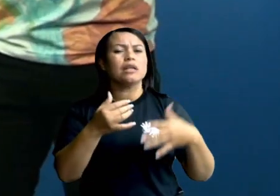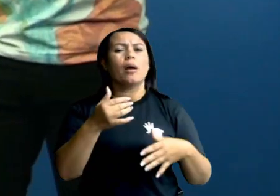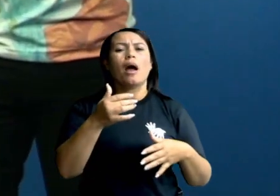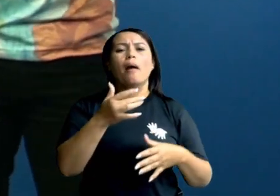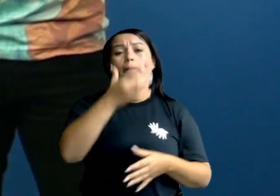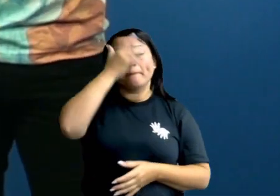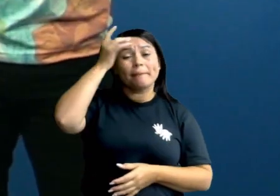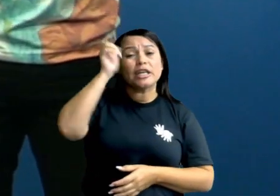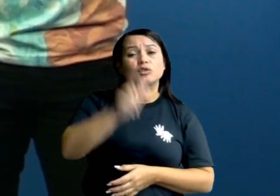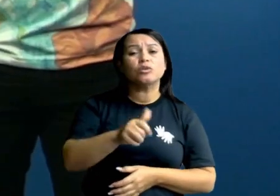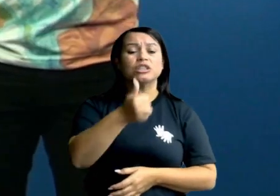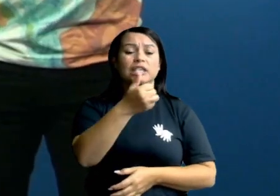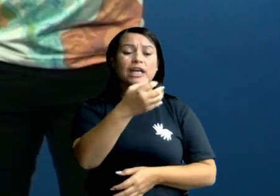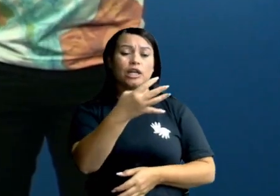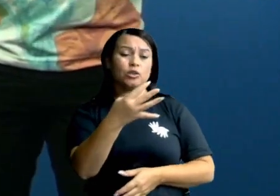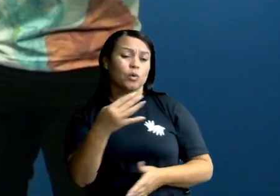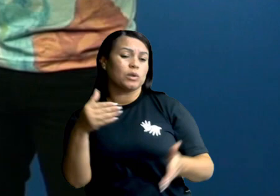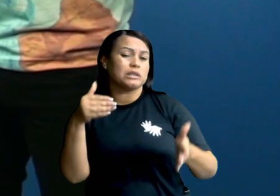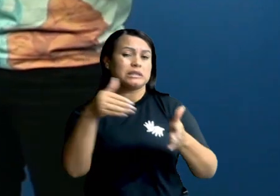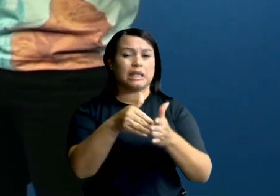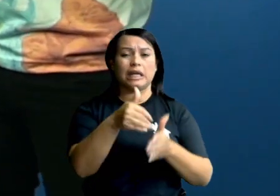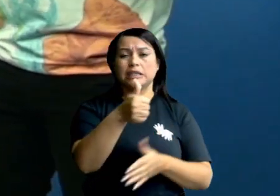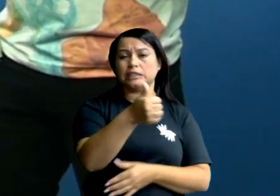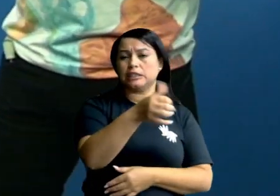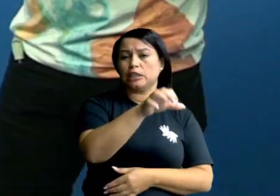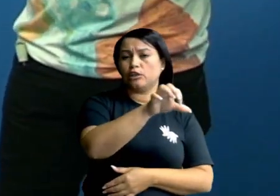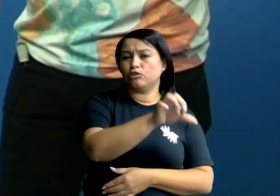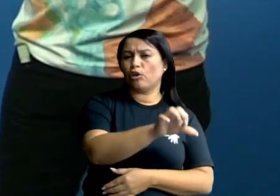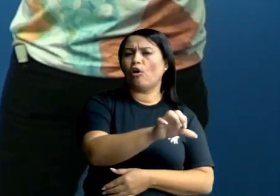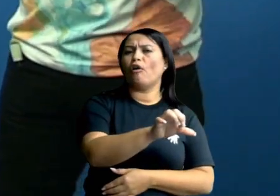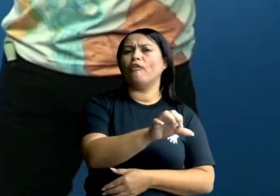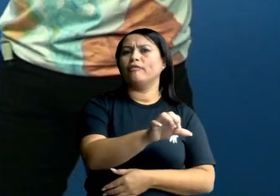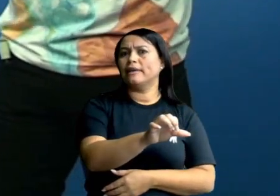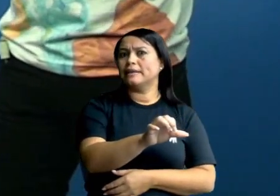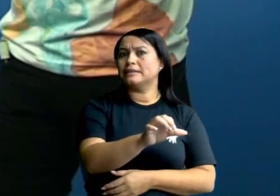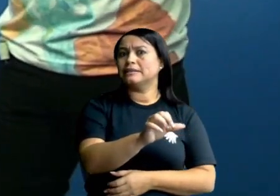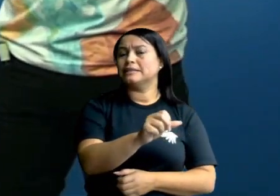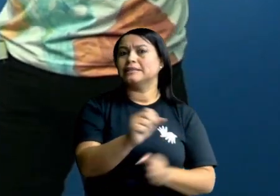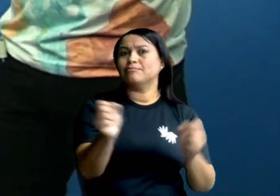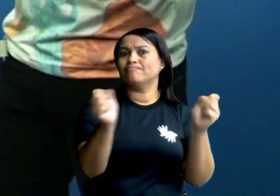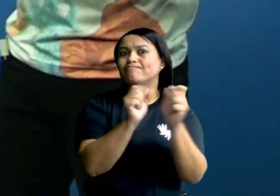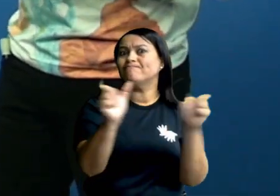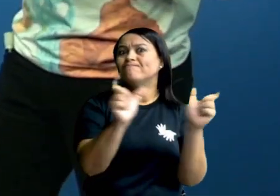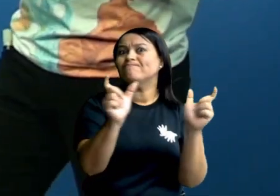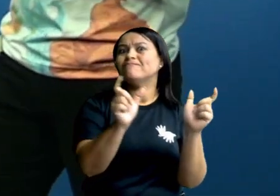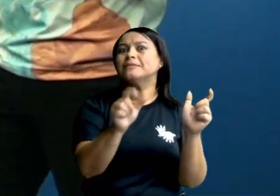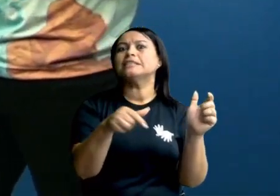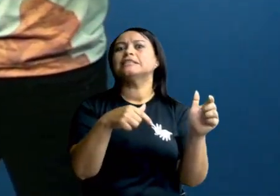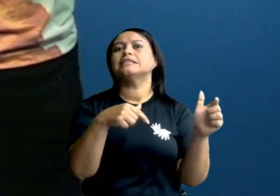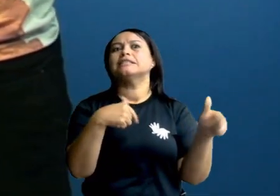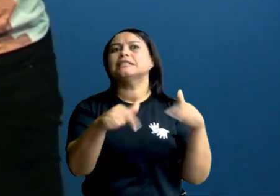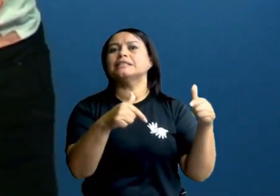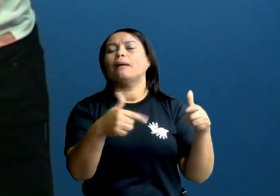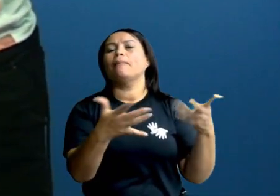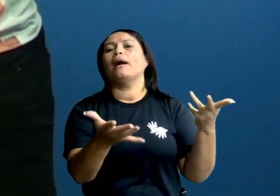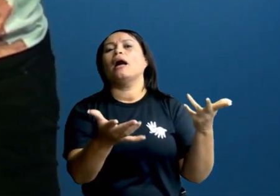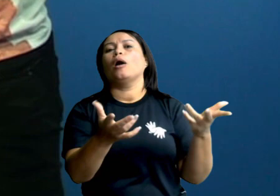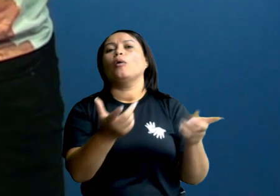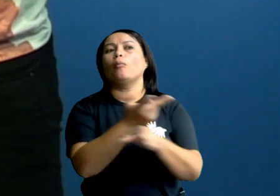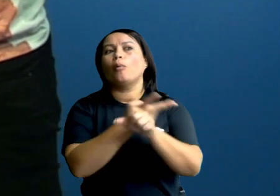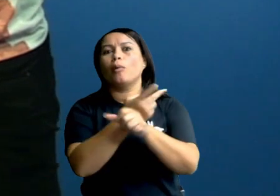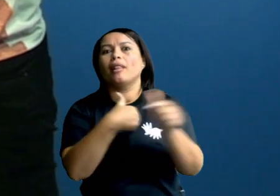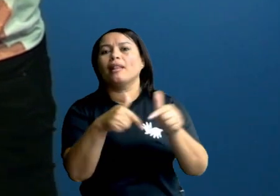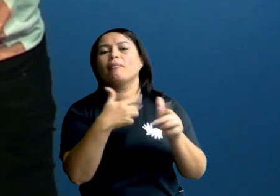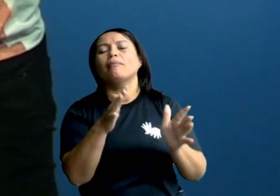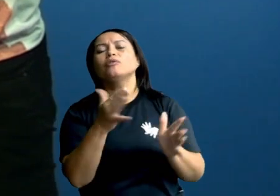é exatamente a população, né, que está mais aí acesa no mercado de trabalho, procurando emprego, trabalhando e etc. Então, nessa faixa etária,